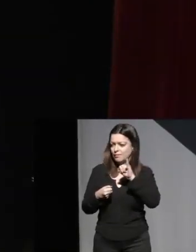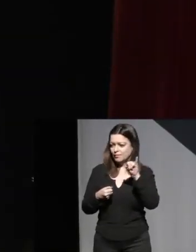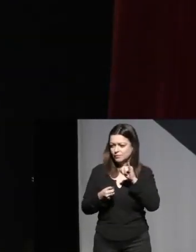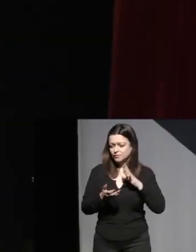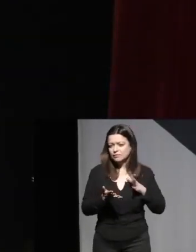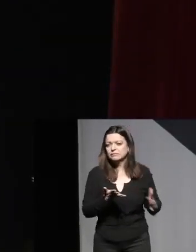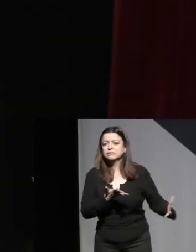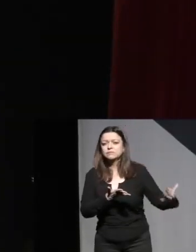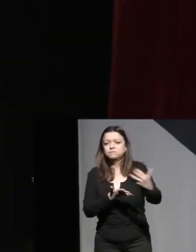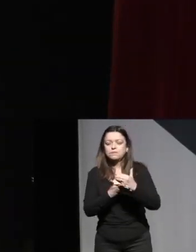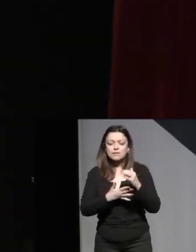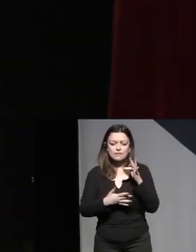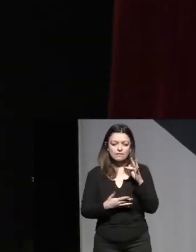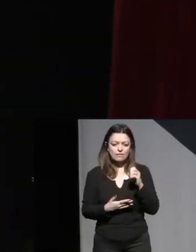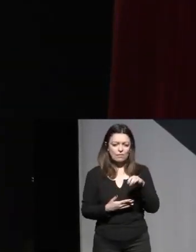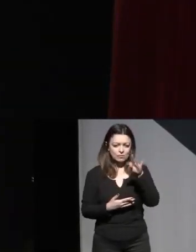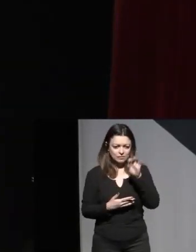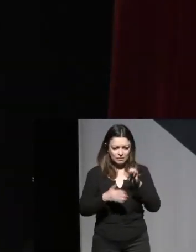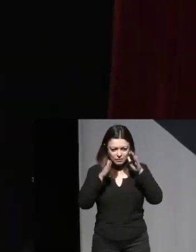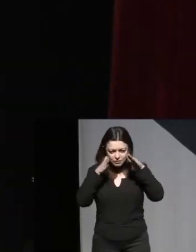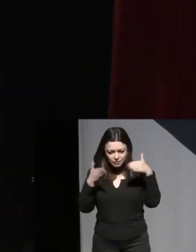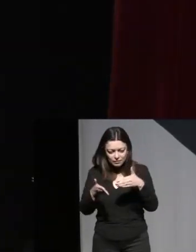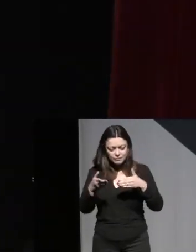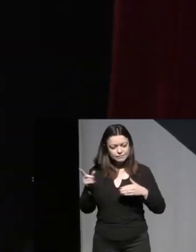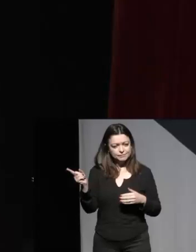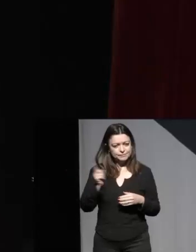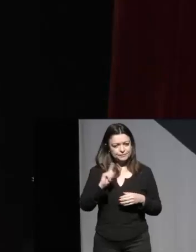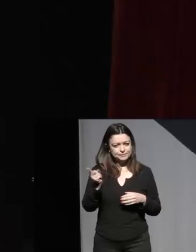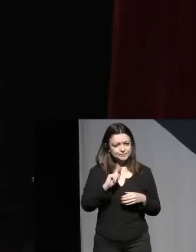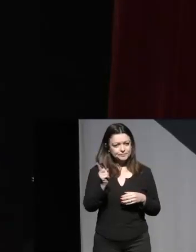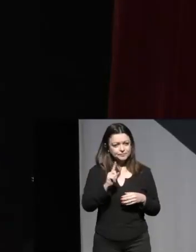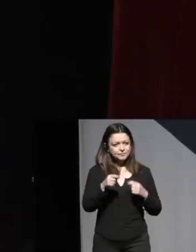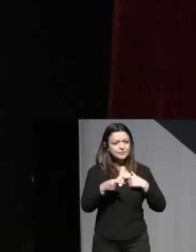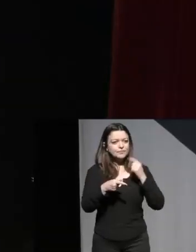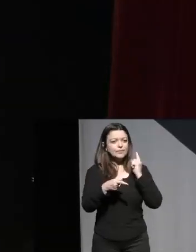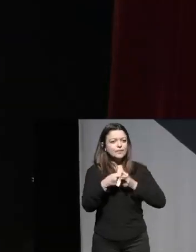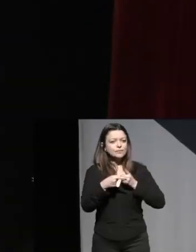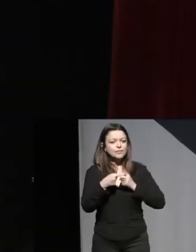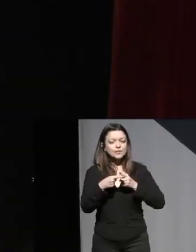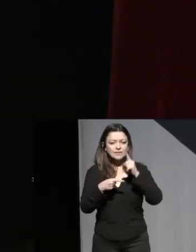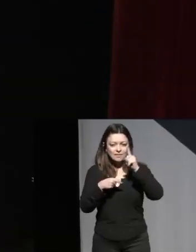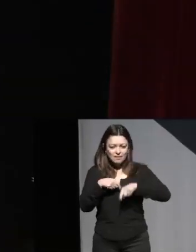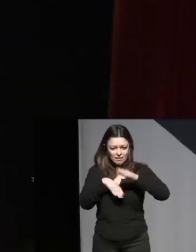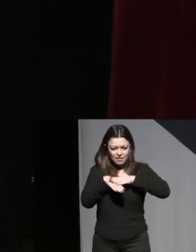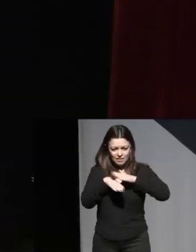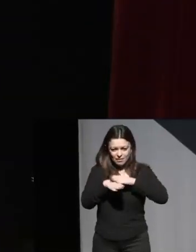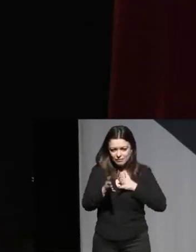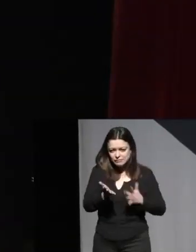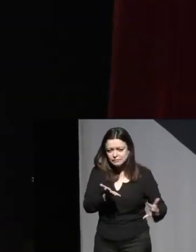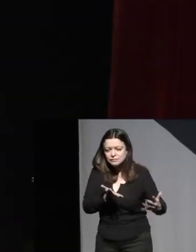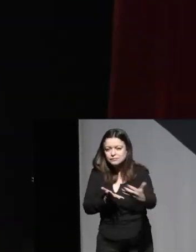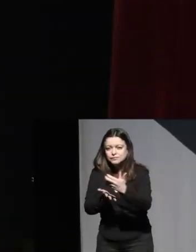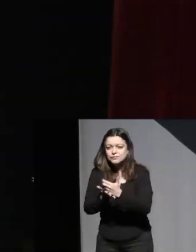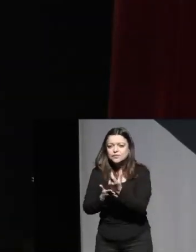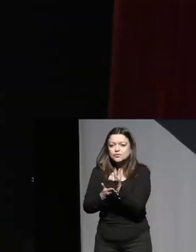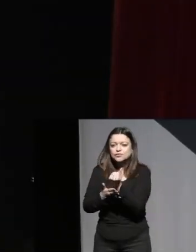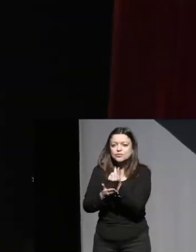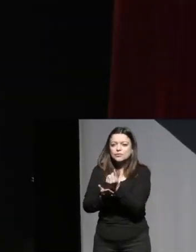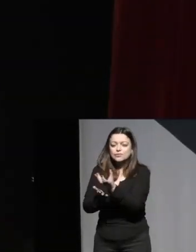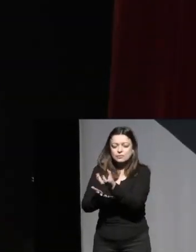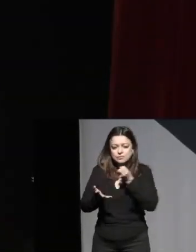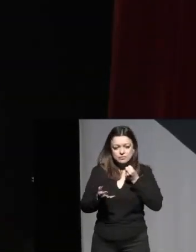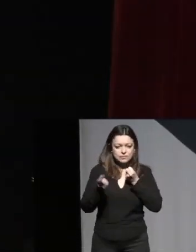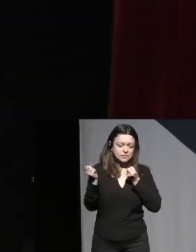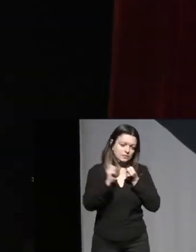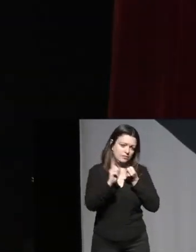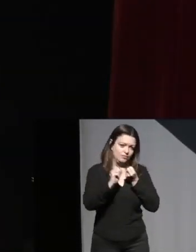como uma fonte de arrecadação em si, porque ela, por si só, não gera o recurso. A tributação é um meio para